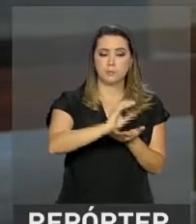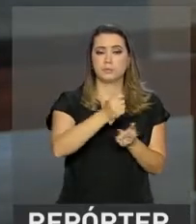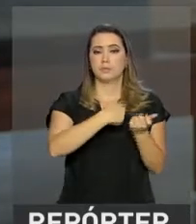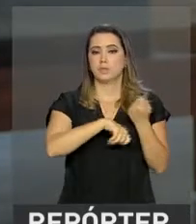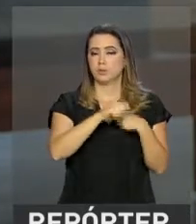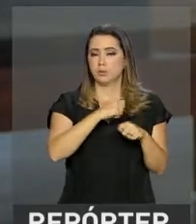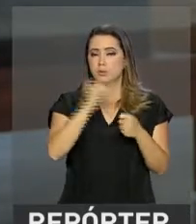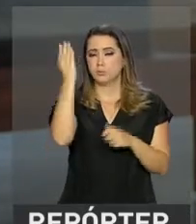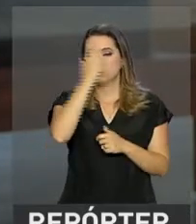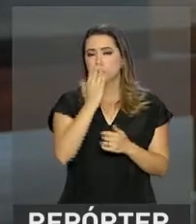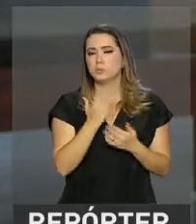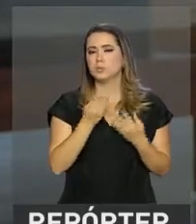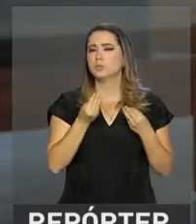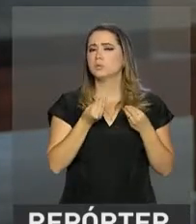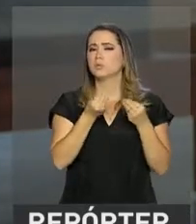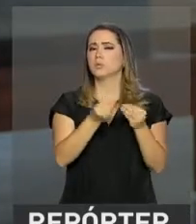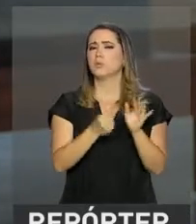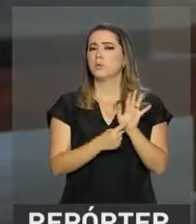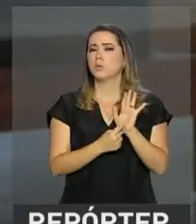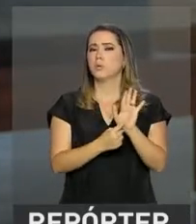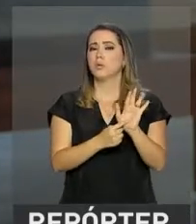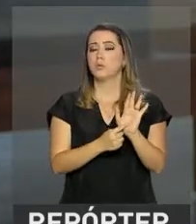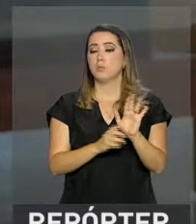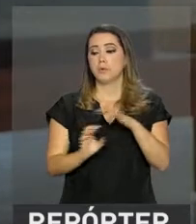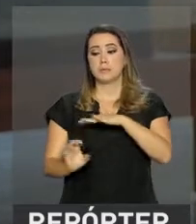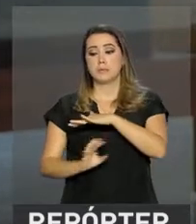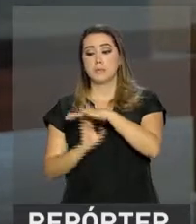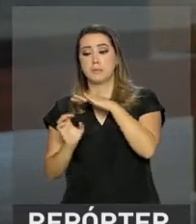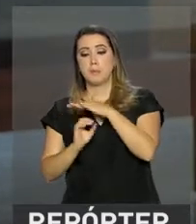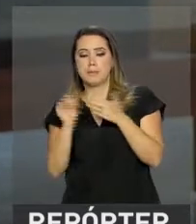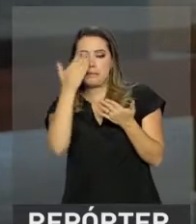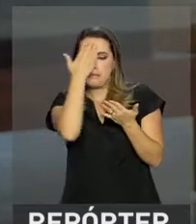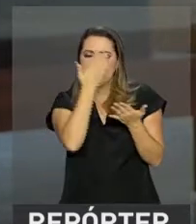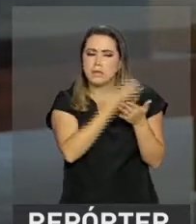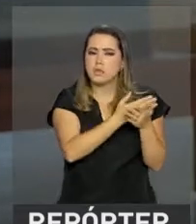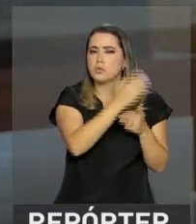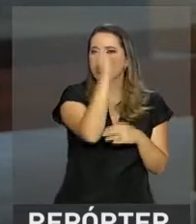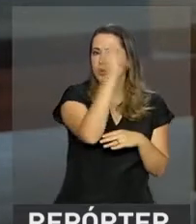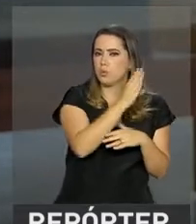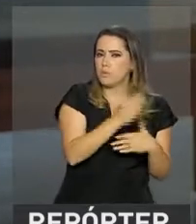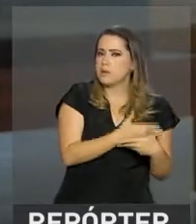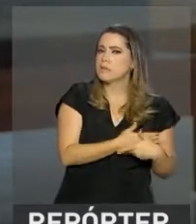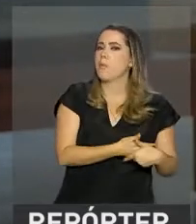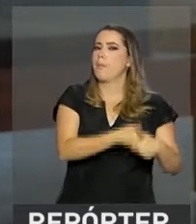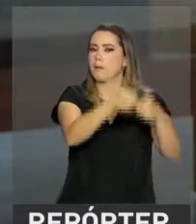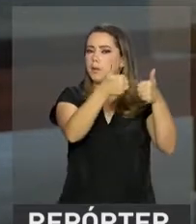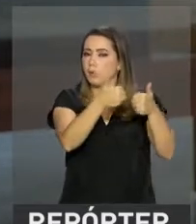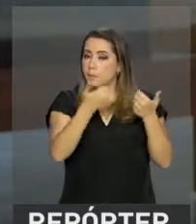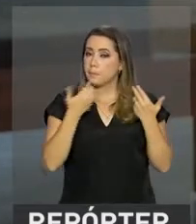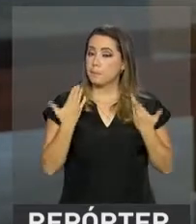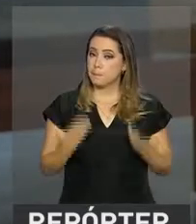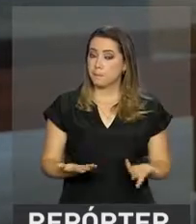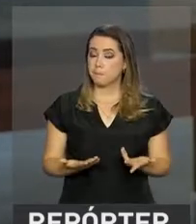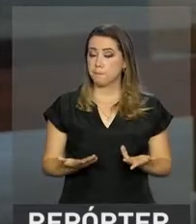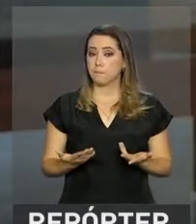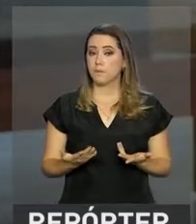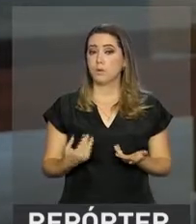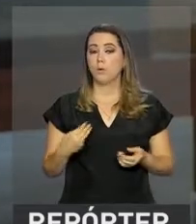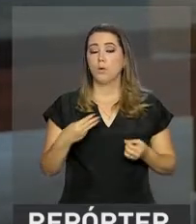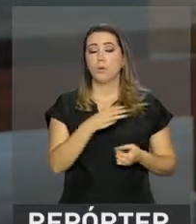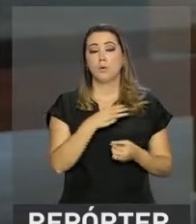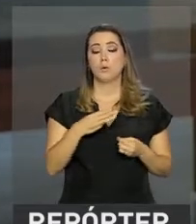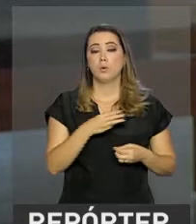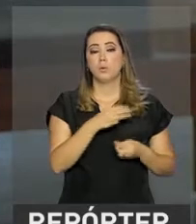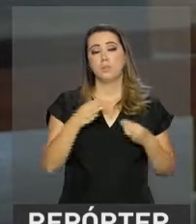economia brasileira, o que demonstra a confiança desses investidores na economia nacional. O Ministério da